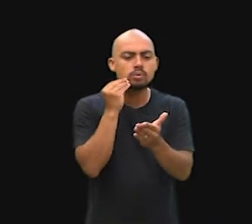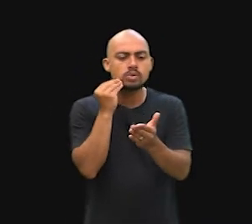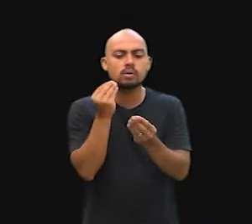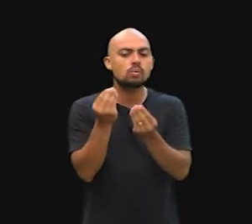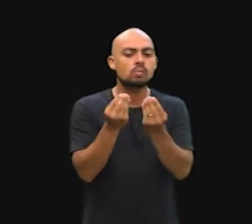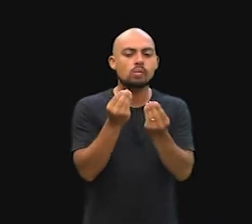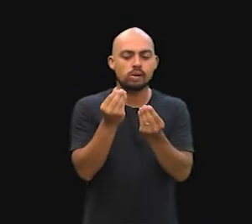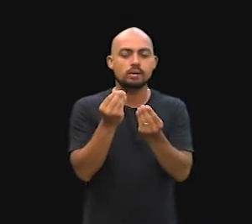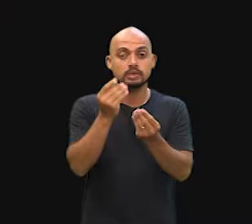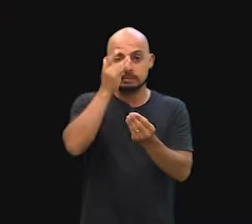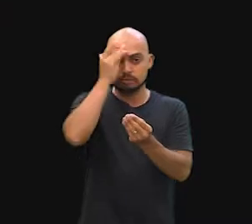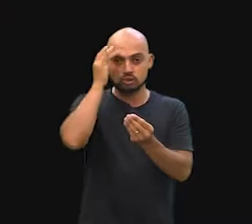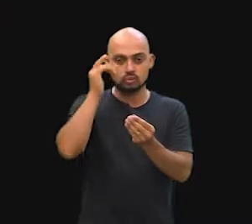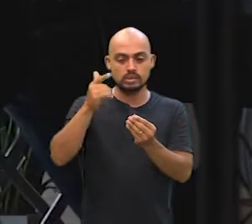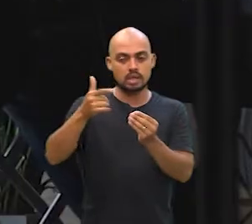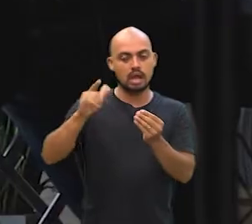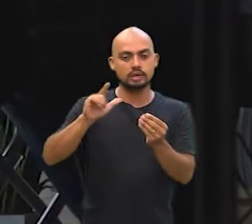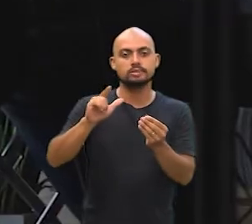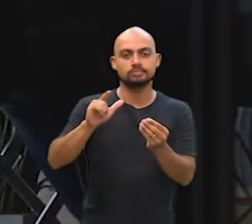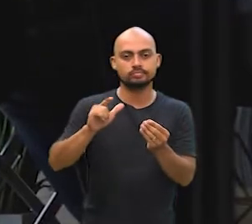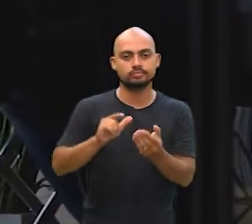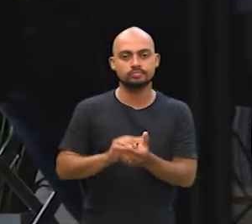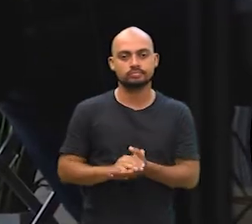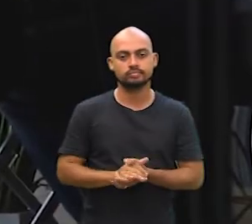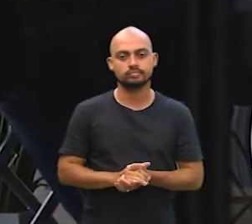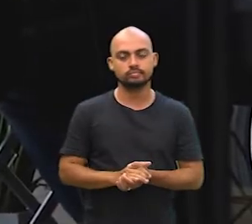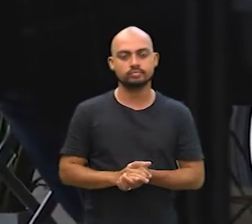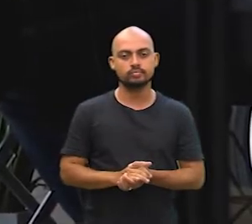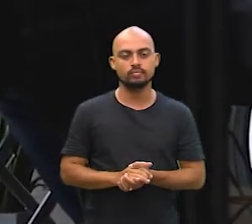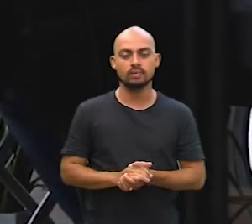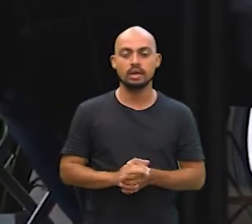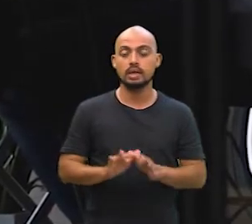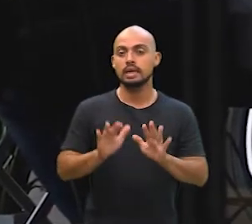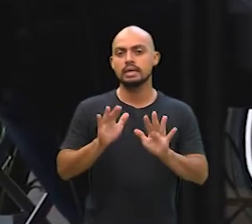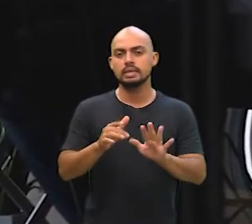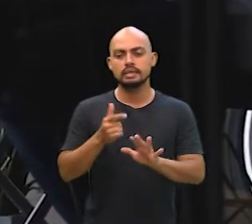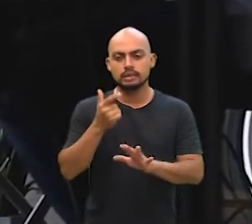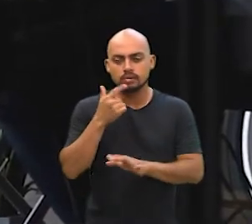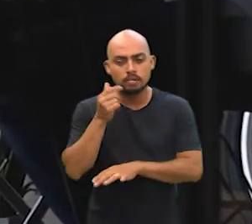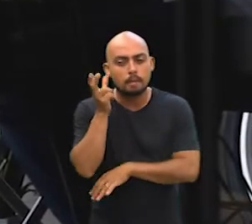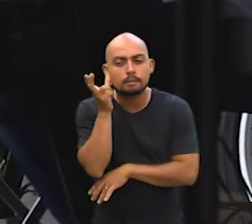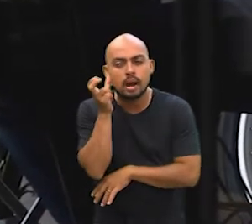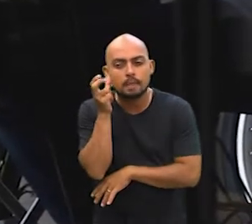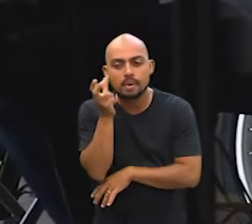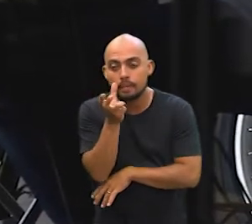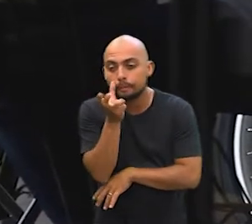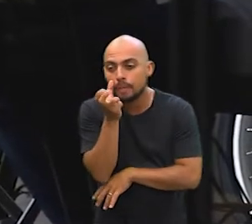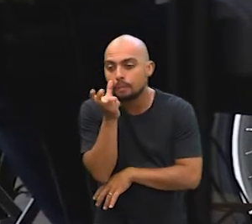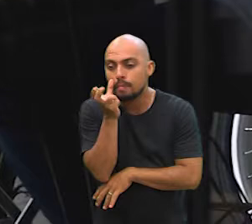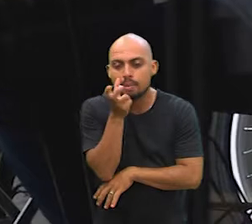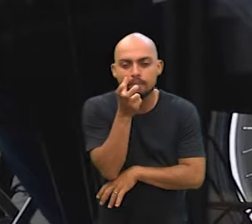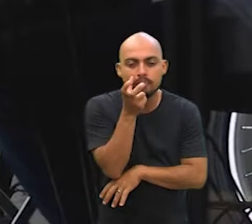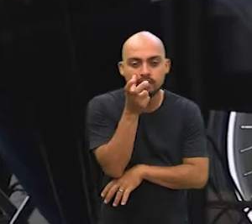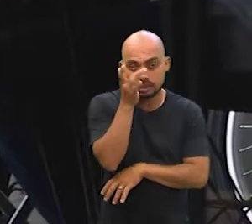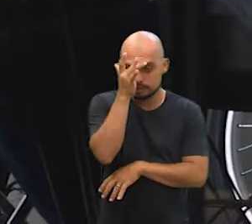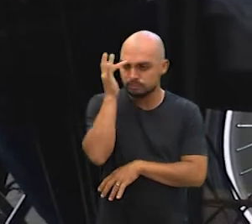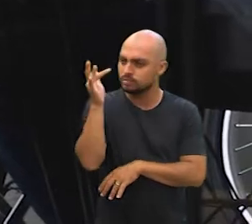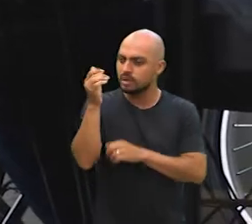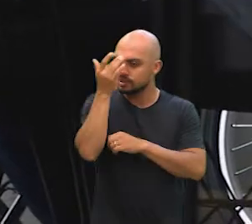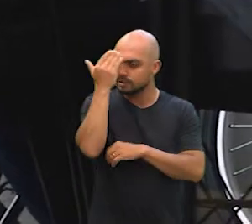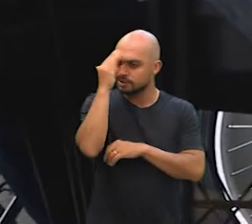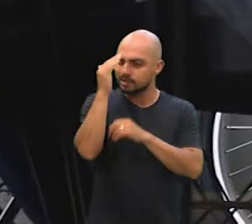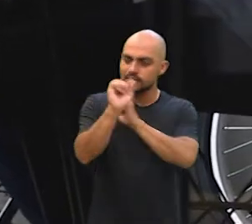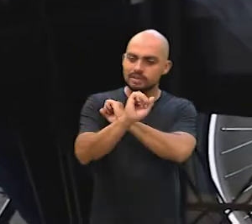mercado, coisas que as pessoas não entregavam. Então, começamos a ouvir mais as pessoas começaram a entender melhor isso. Foi